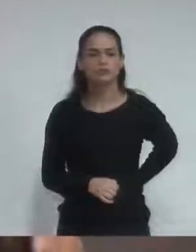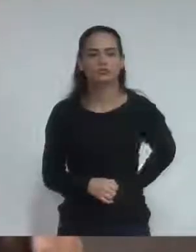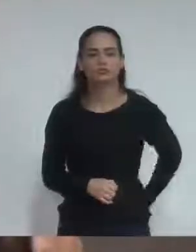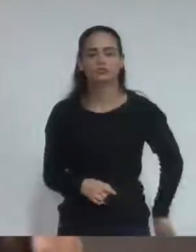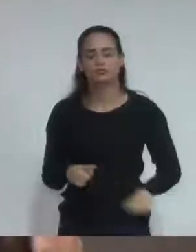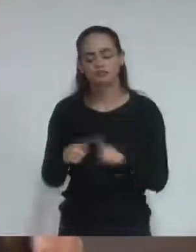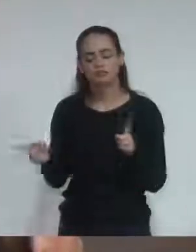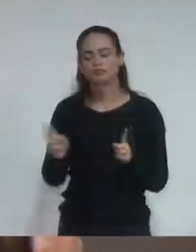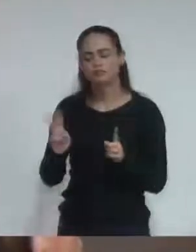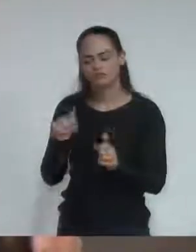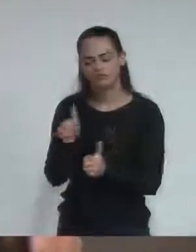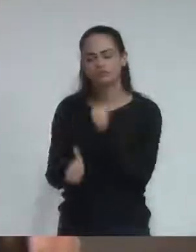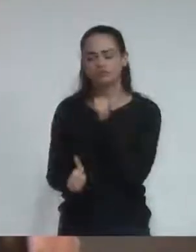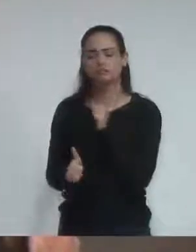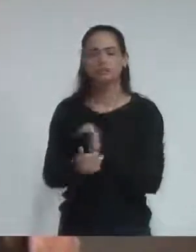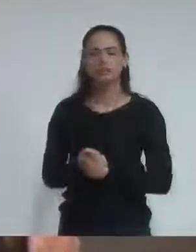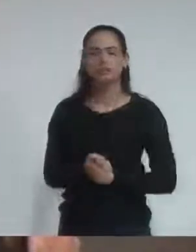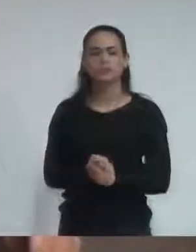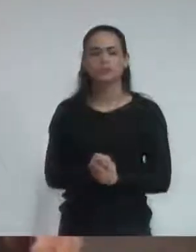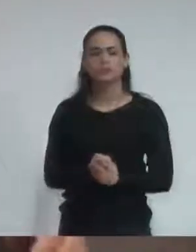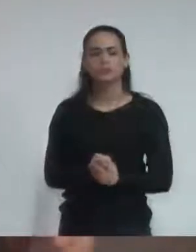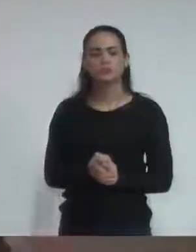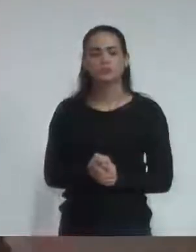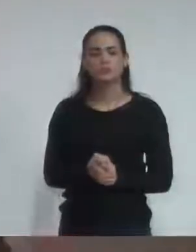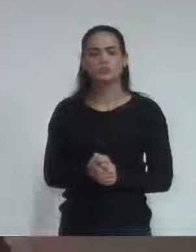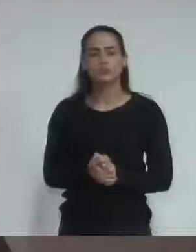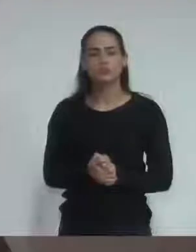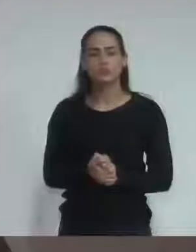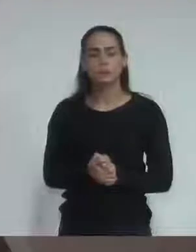entrando na esfera geral,